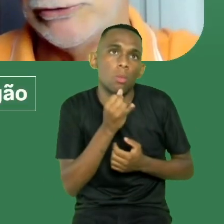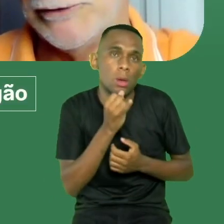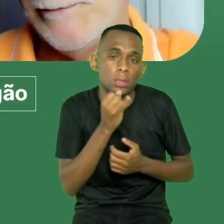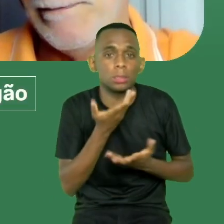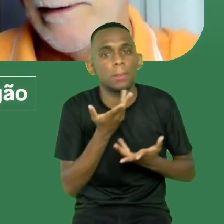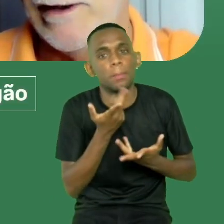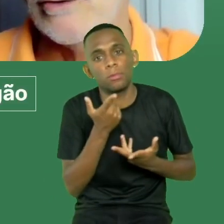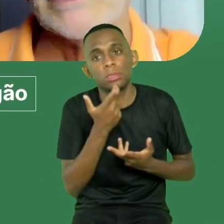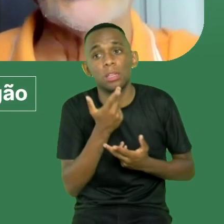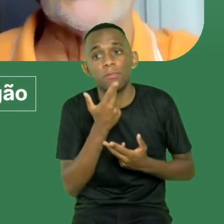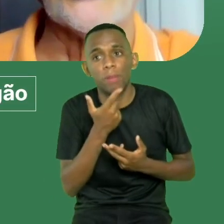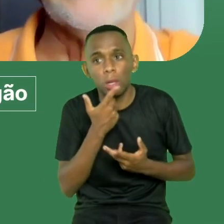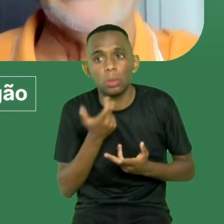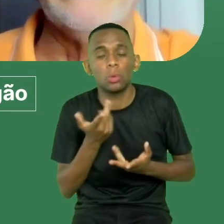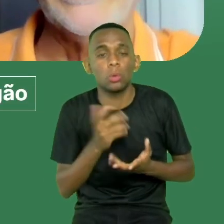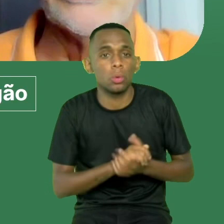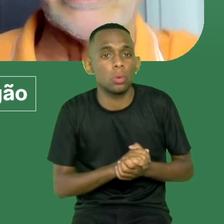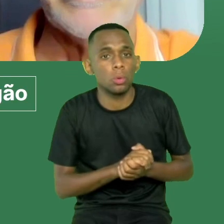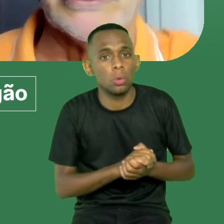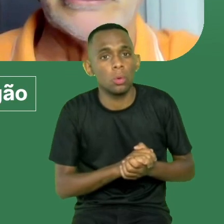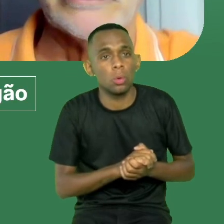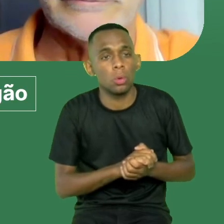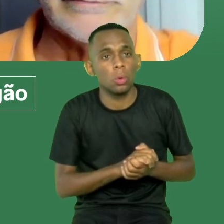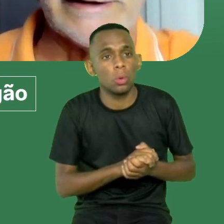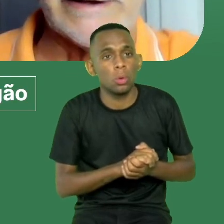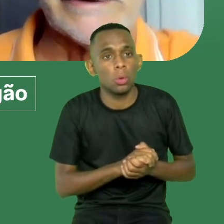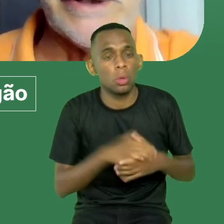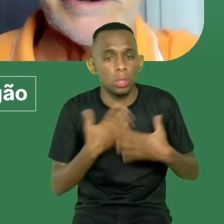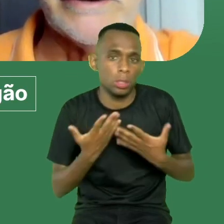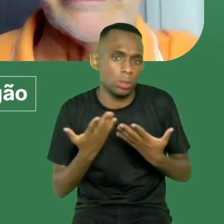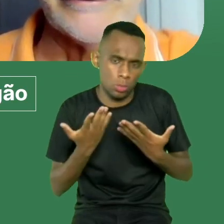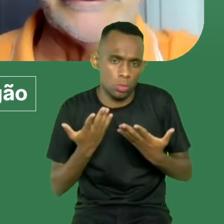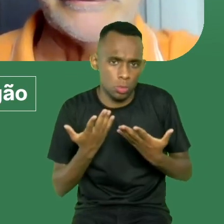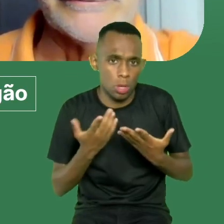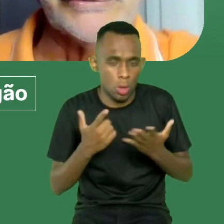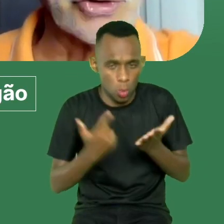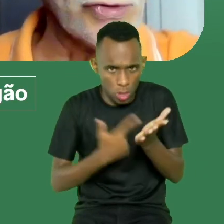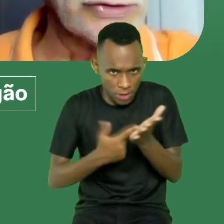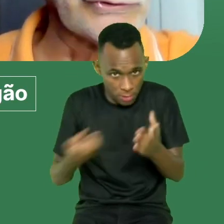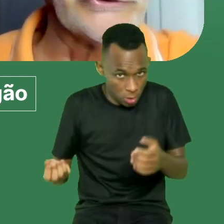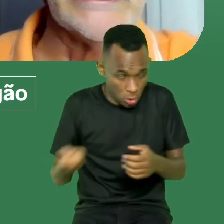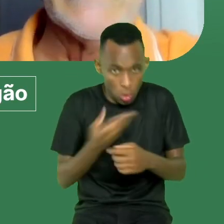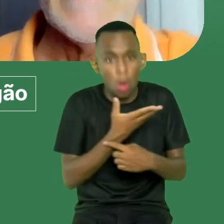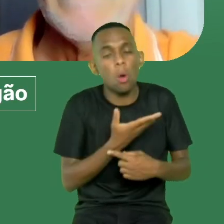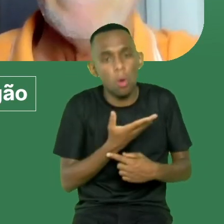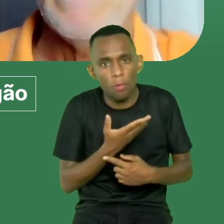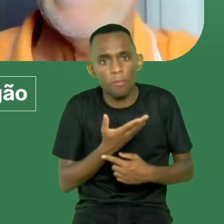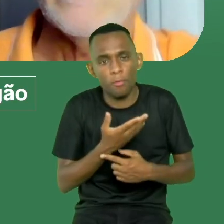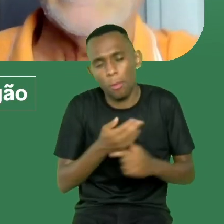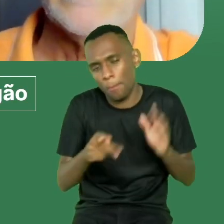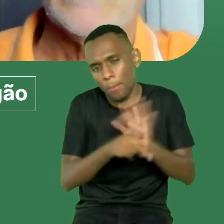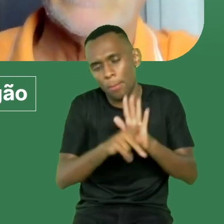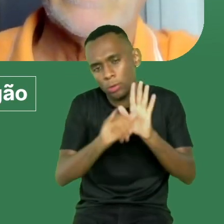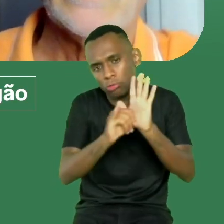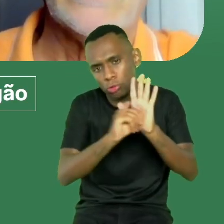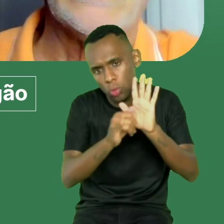aí do Enquanto o Soco Vem Vindo, que é meu mais recente livro de contos, né?